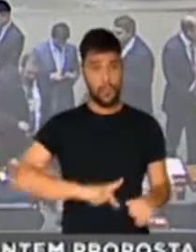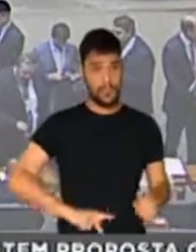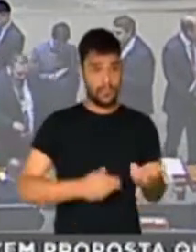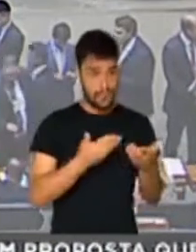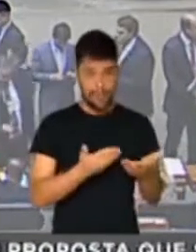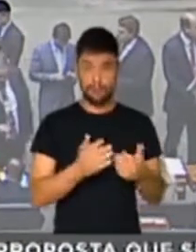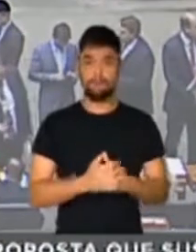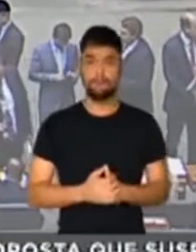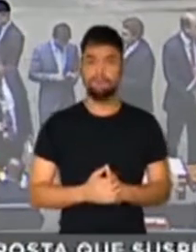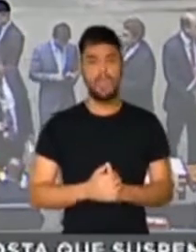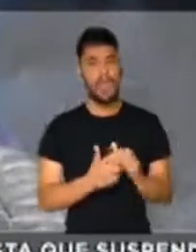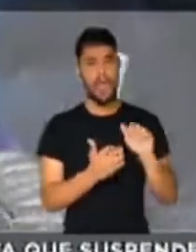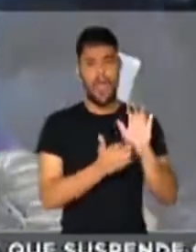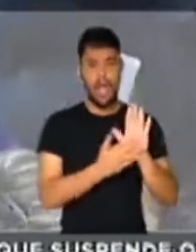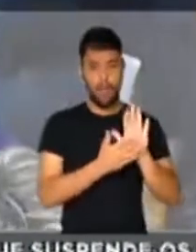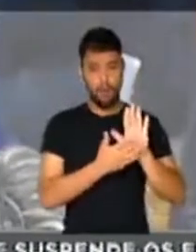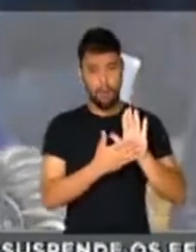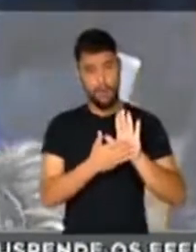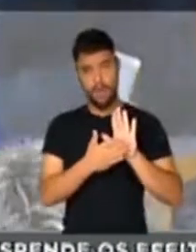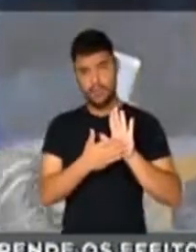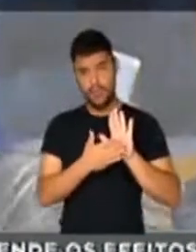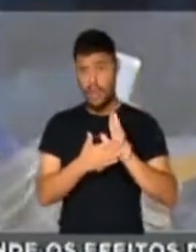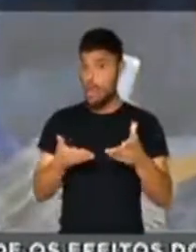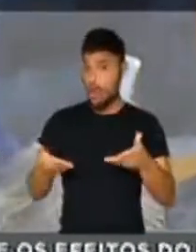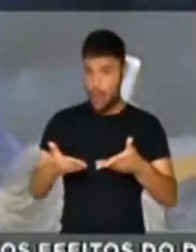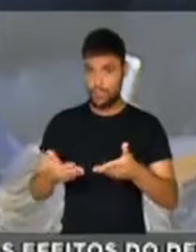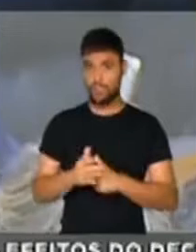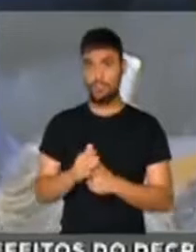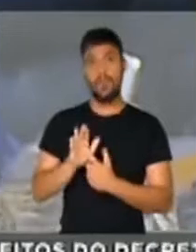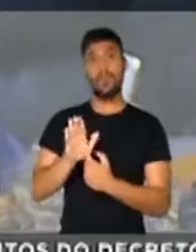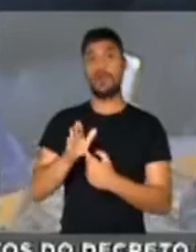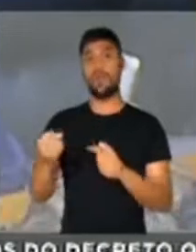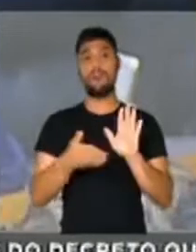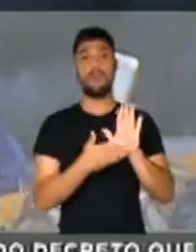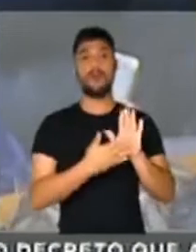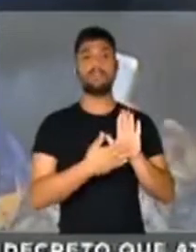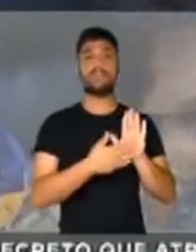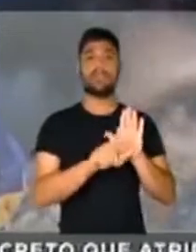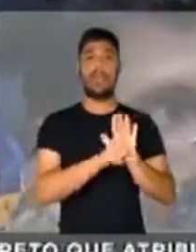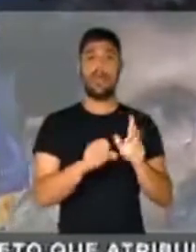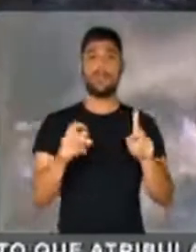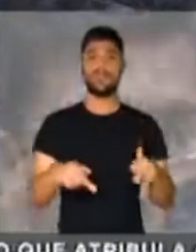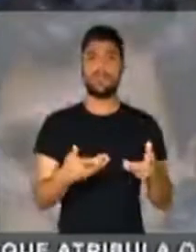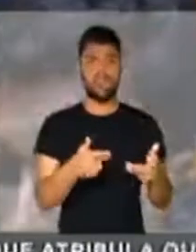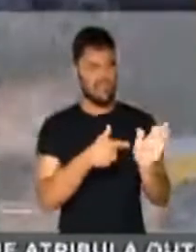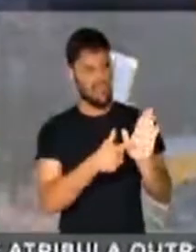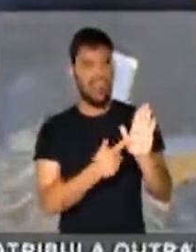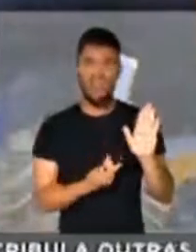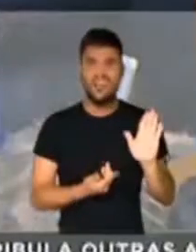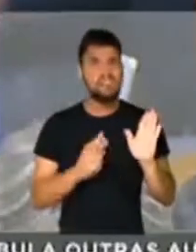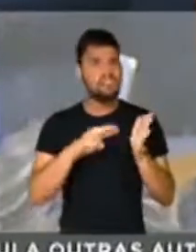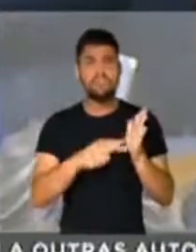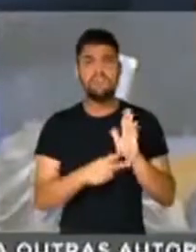Senhor presidente, a proposta apresentada hoje de reforma da Previdência mostra claramente que o